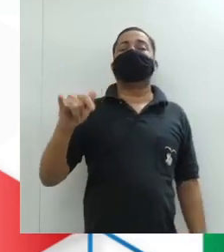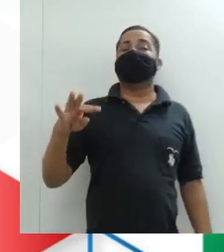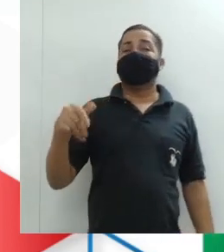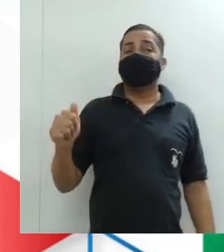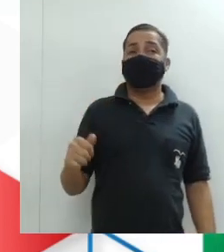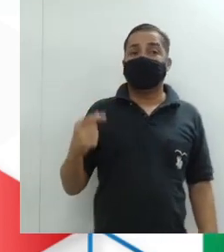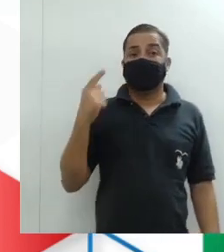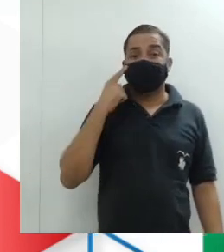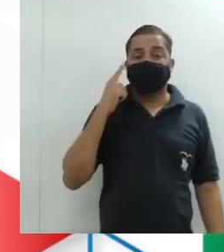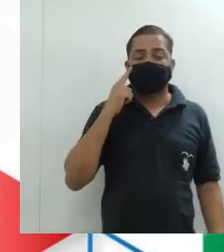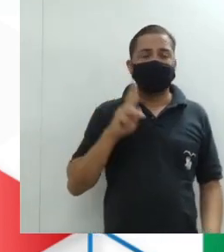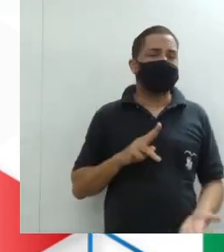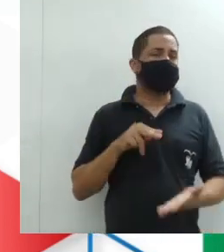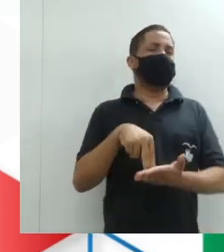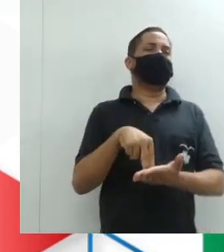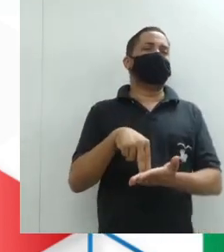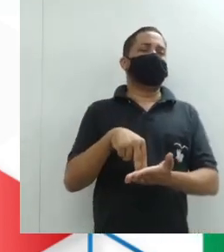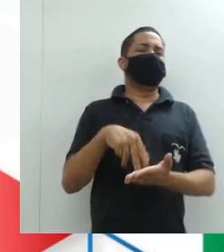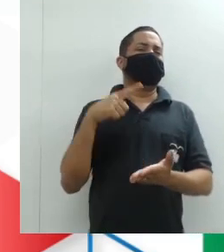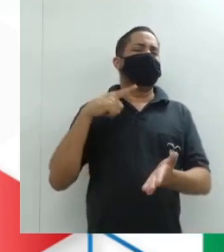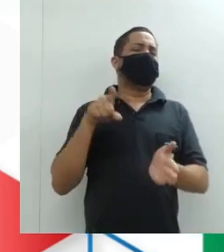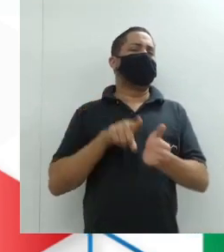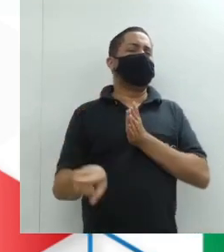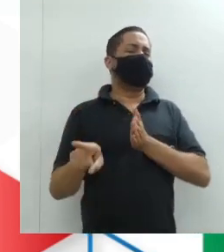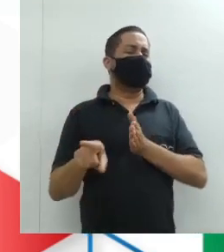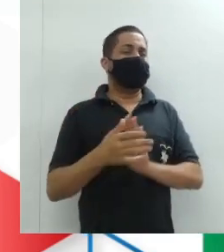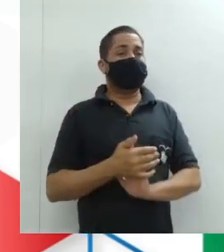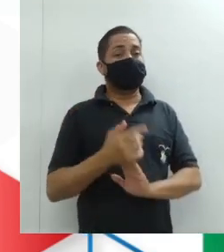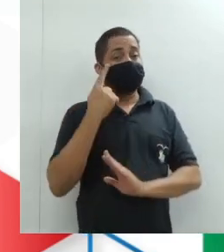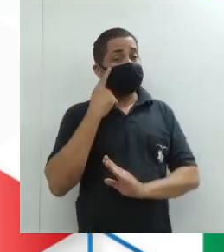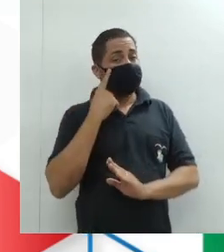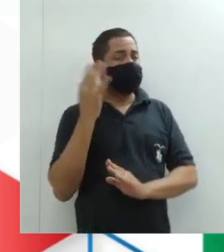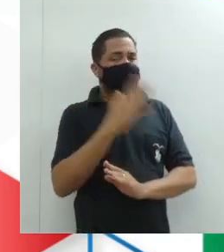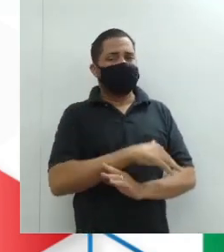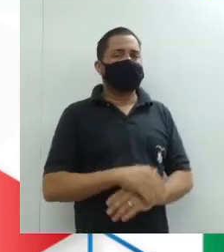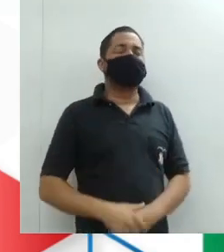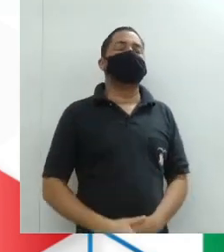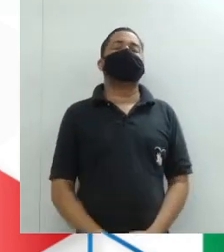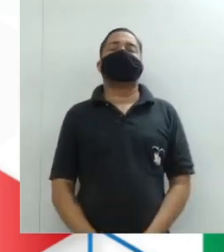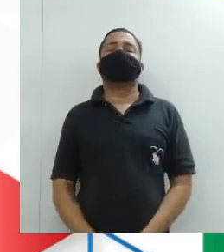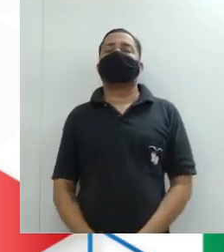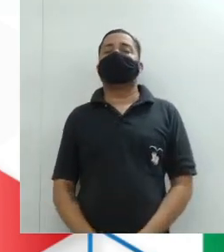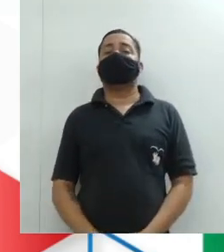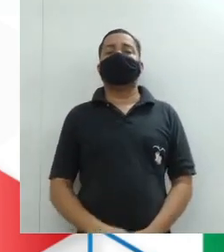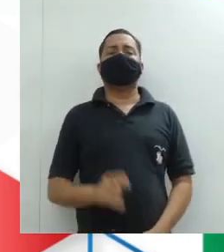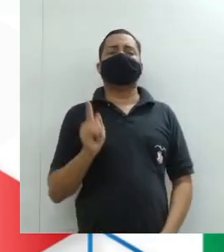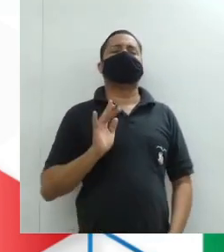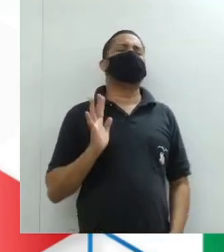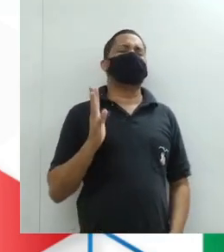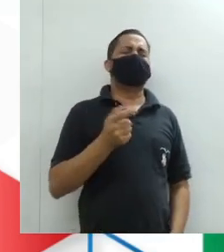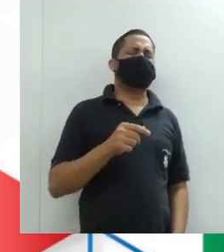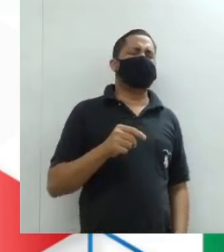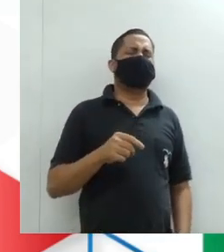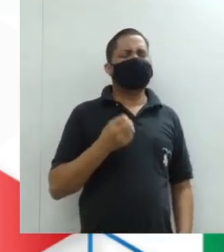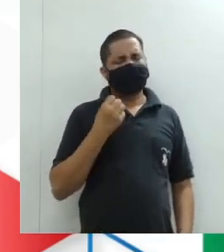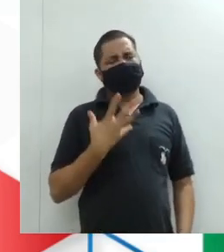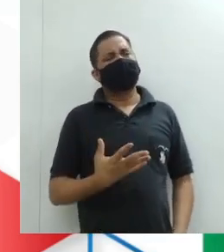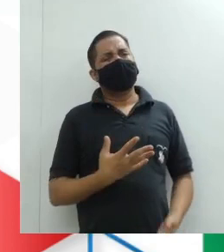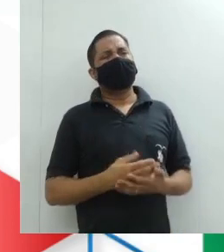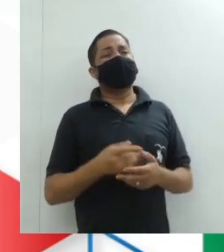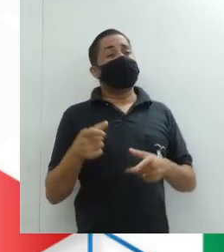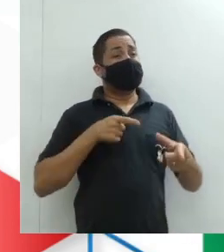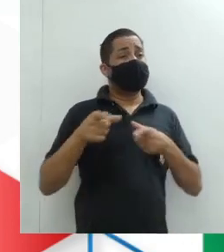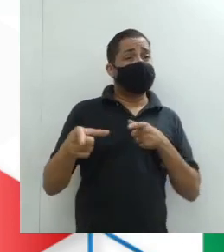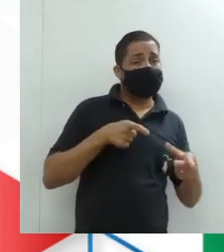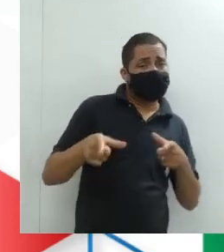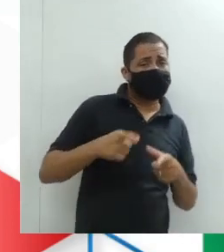uma atitude aí, há um questionar-se. Acompanhem. Vejam só, é tudo bem